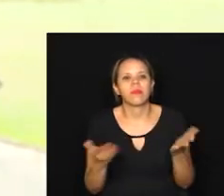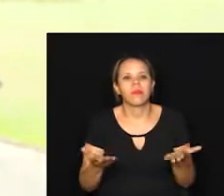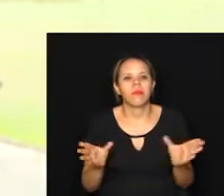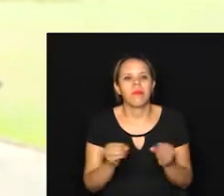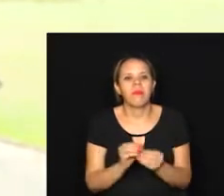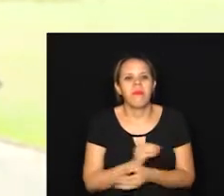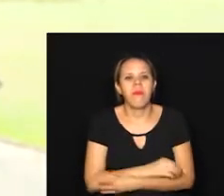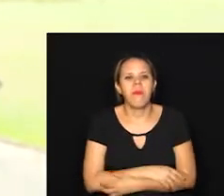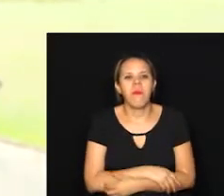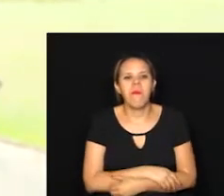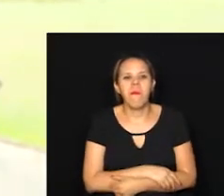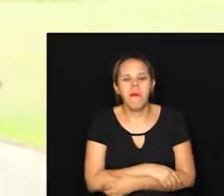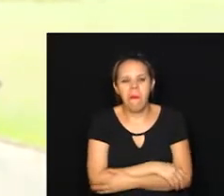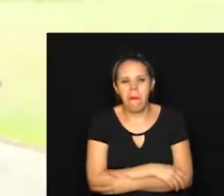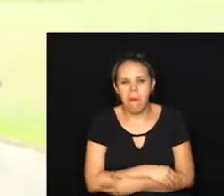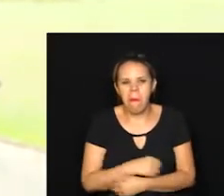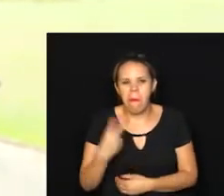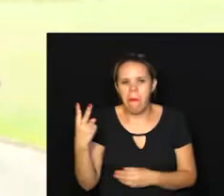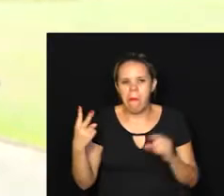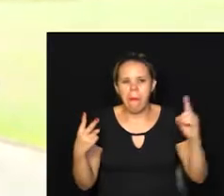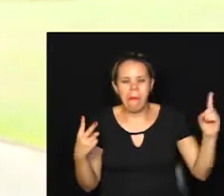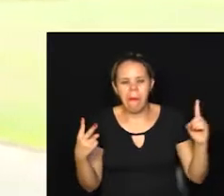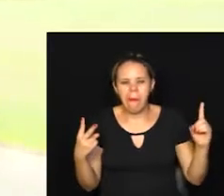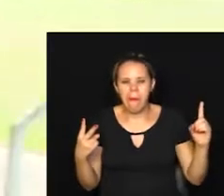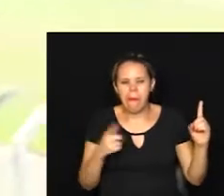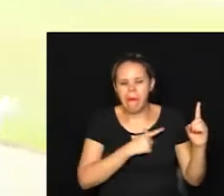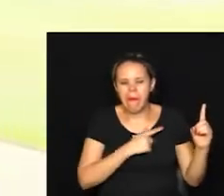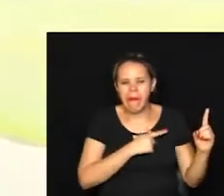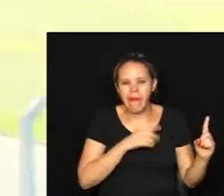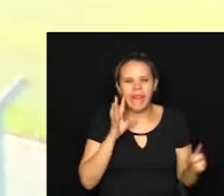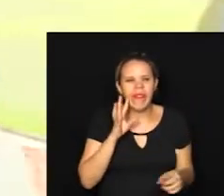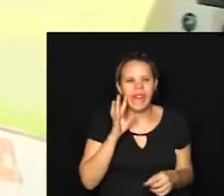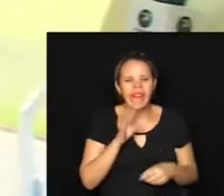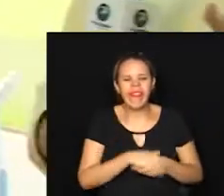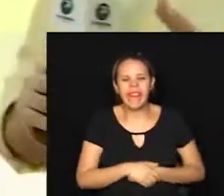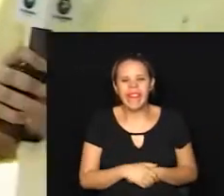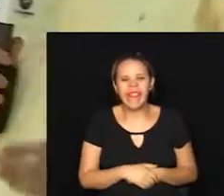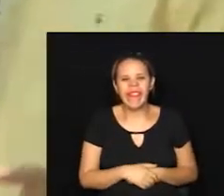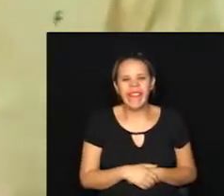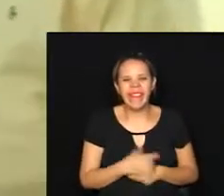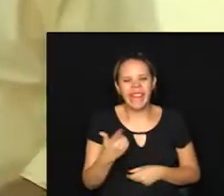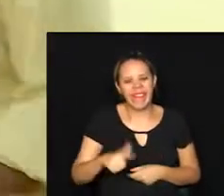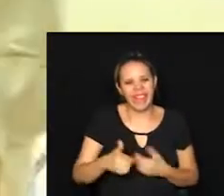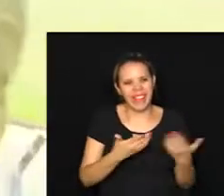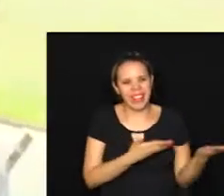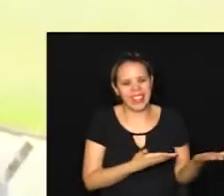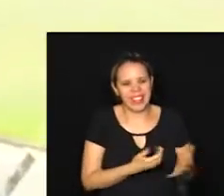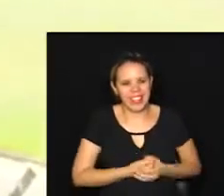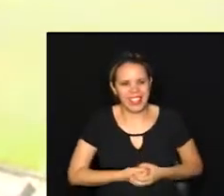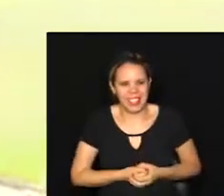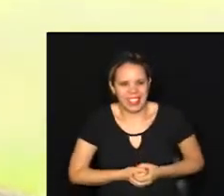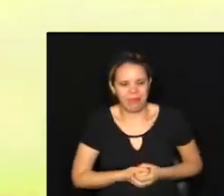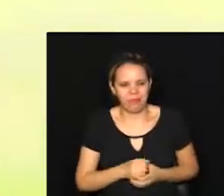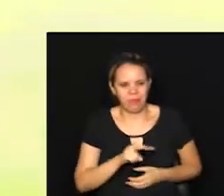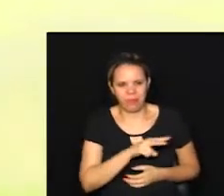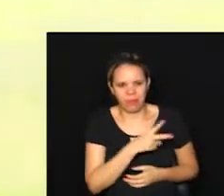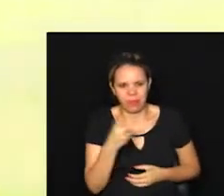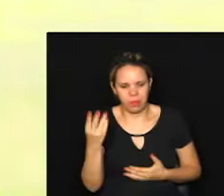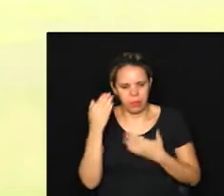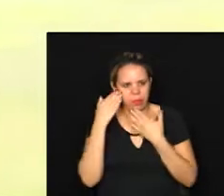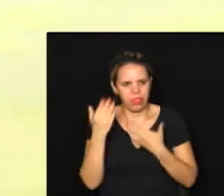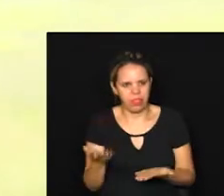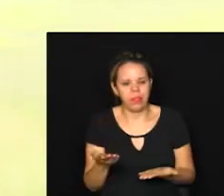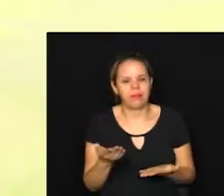concluir? 2-1 para o Guarani. Legal, vamos então mais uma vez inverter. Muito obrigado,